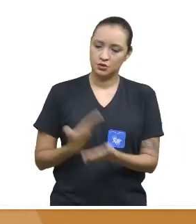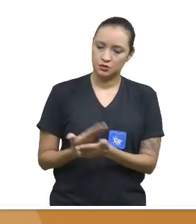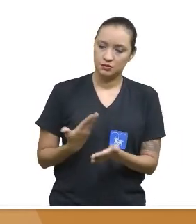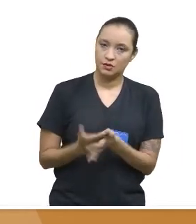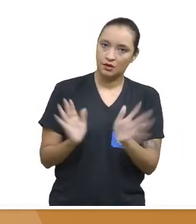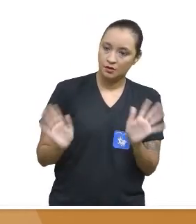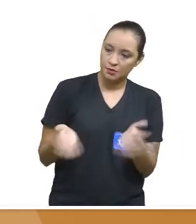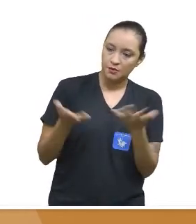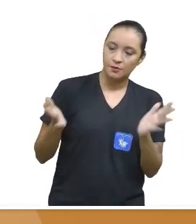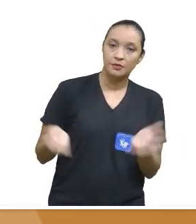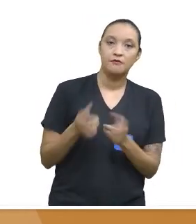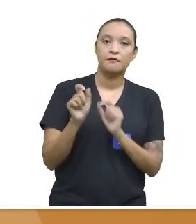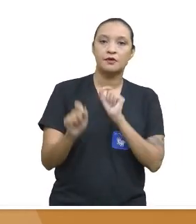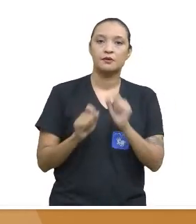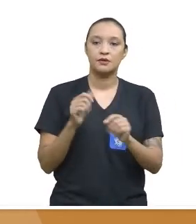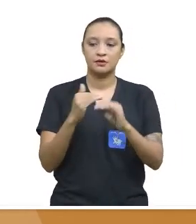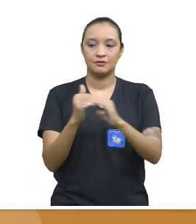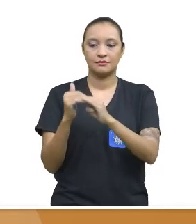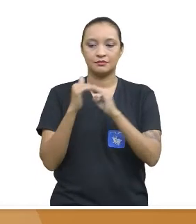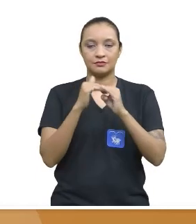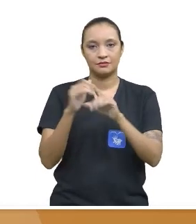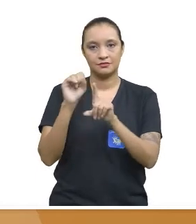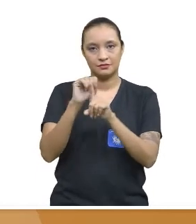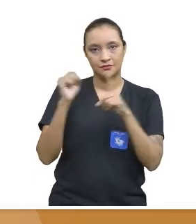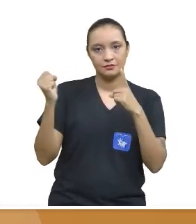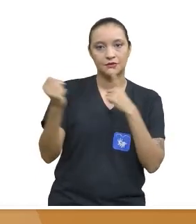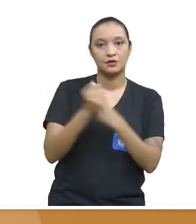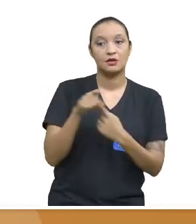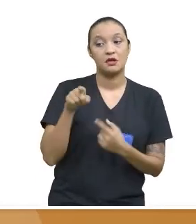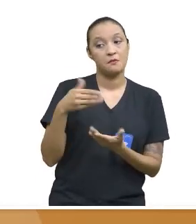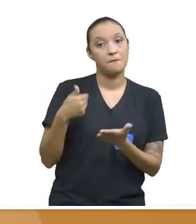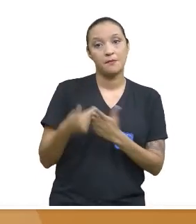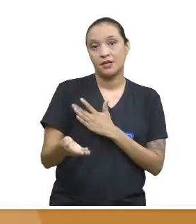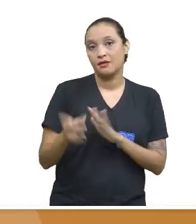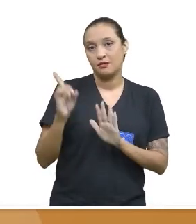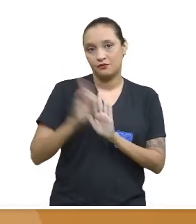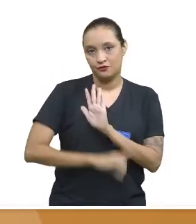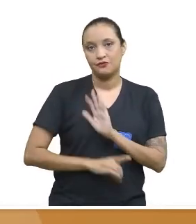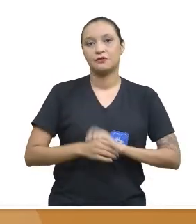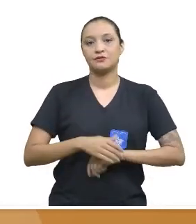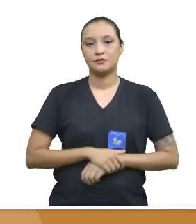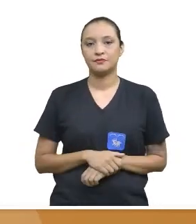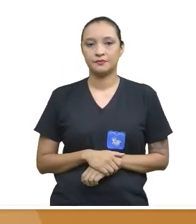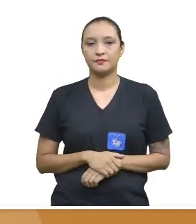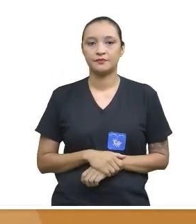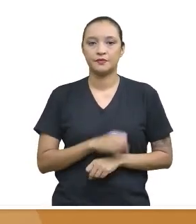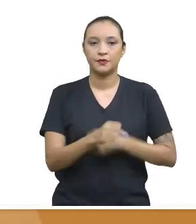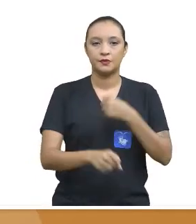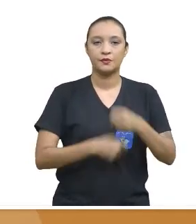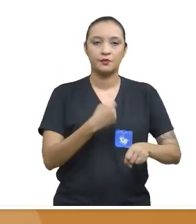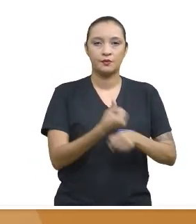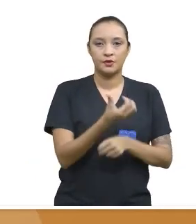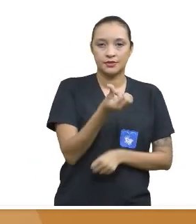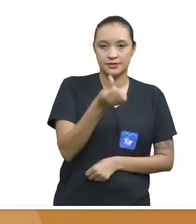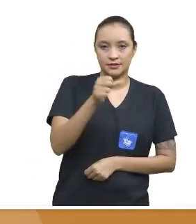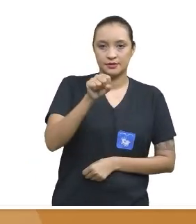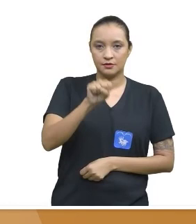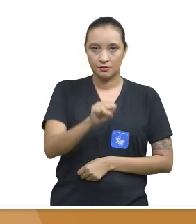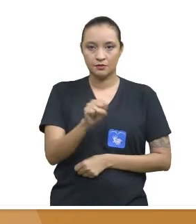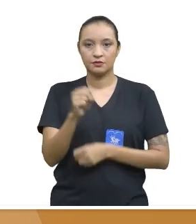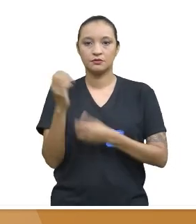sociedade solidária, igualitária. E eles perderam esse direito. 68 tem mais, vamos lá?